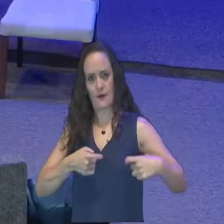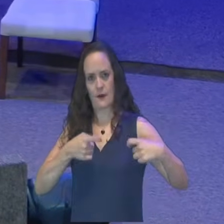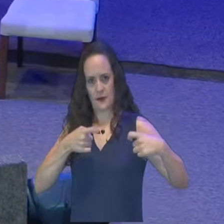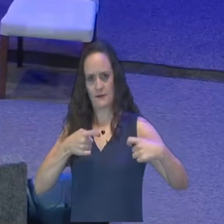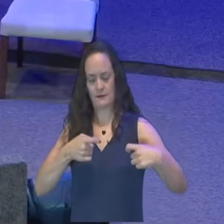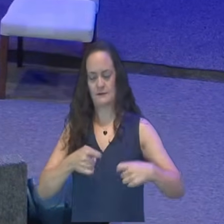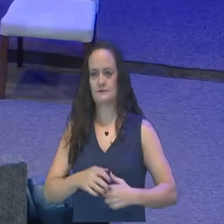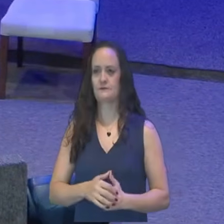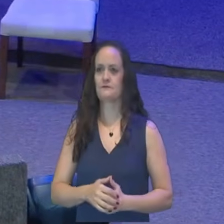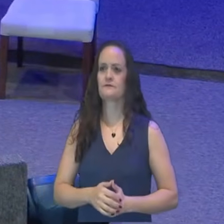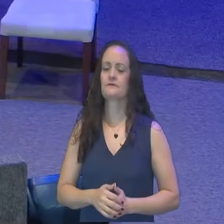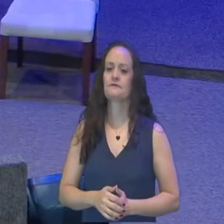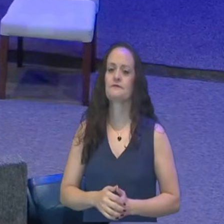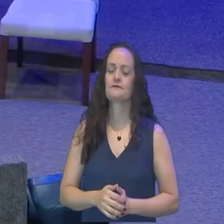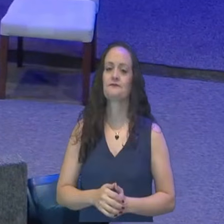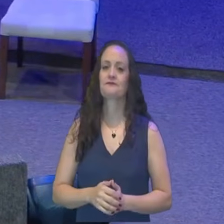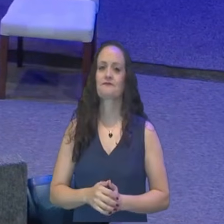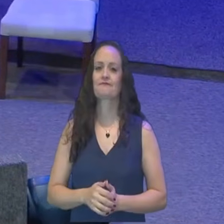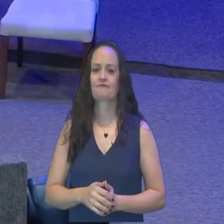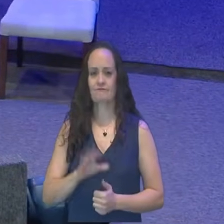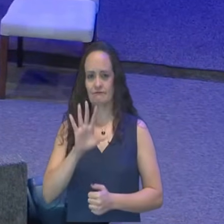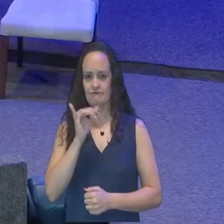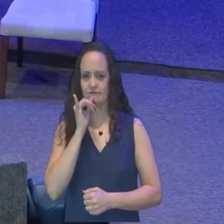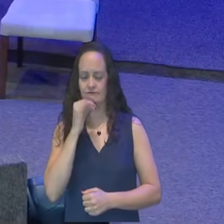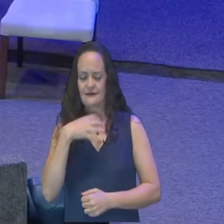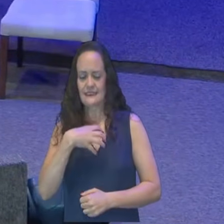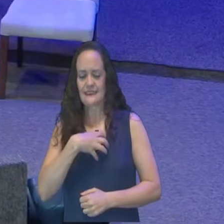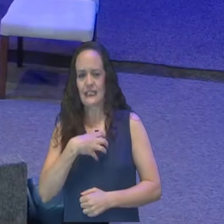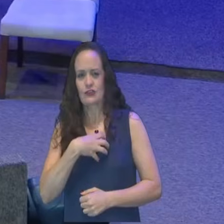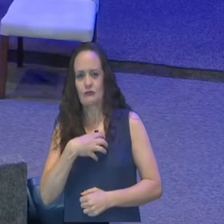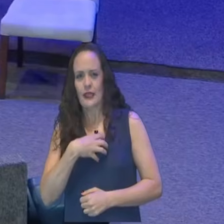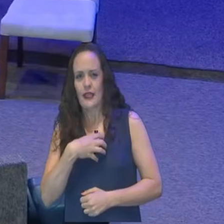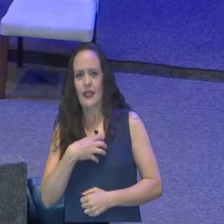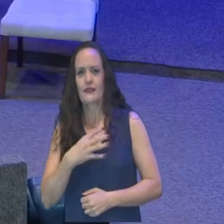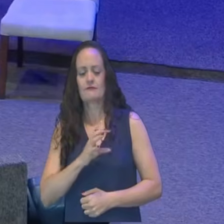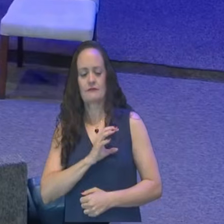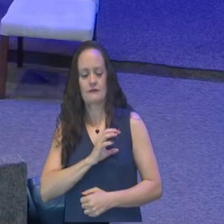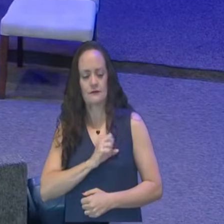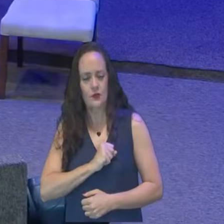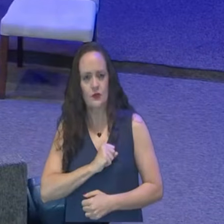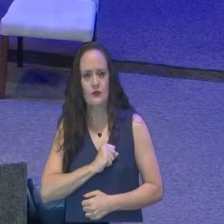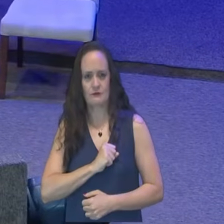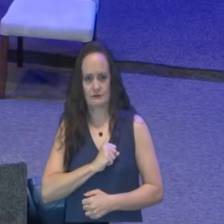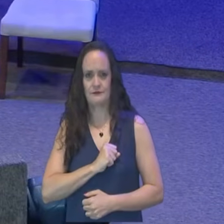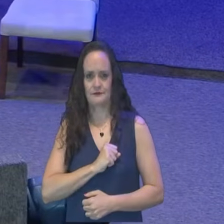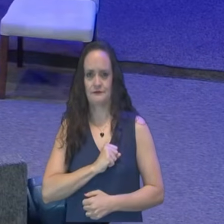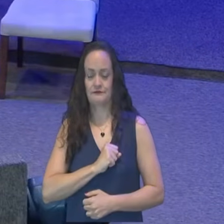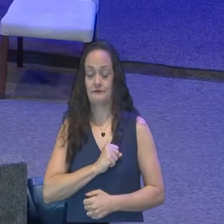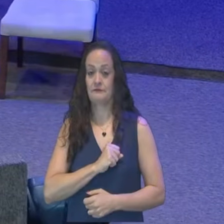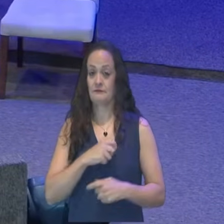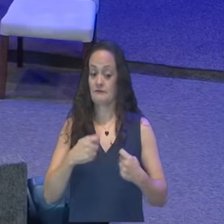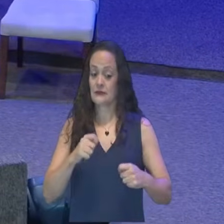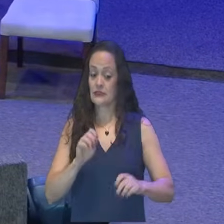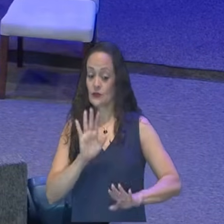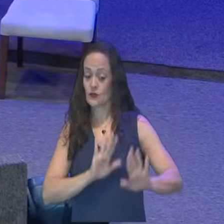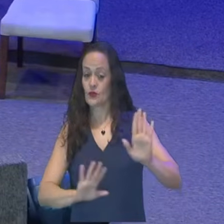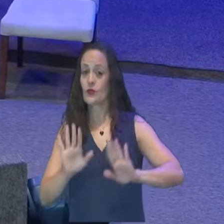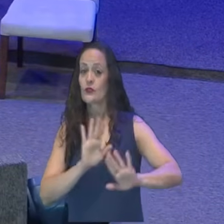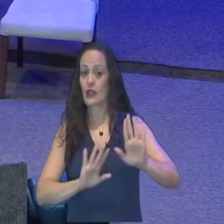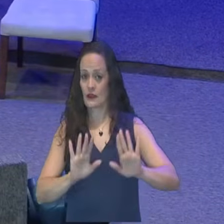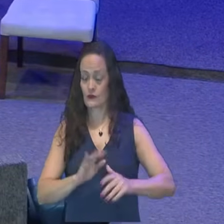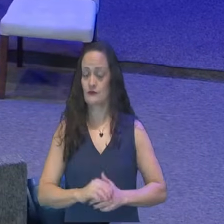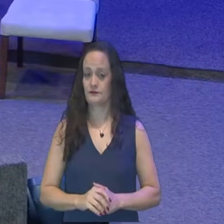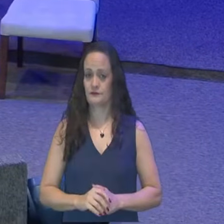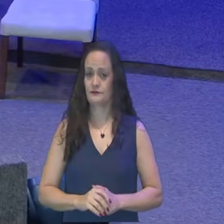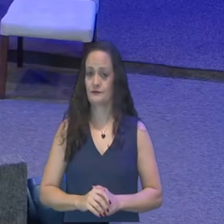gradual dos nossos afetos e prioridades. No contexto bíblico aqui, Jesus está apontando inicialmente